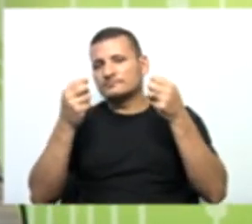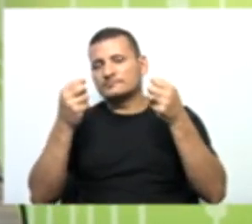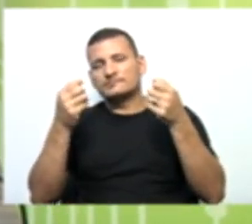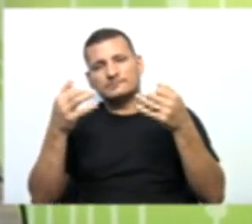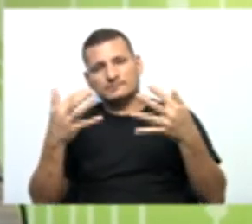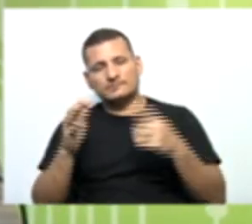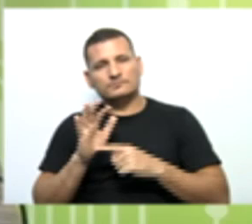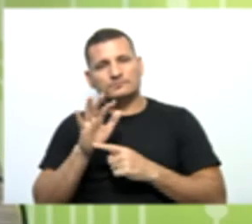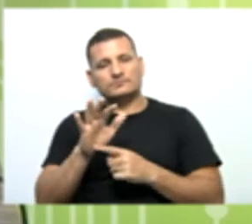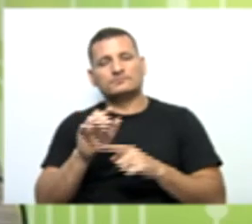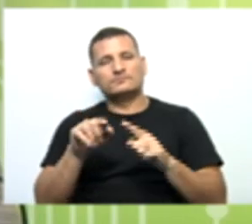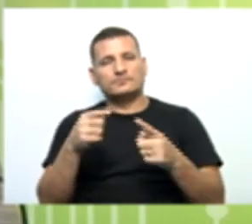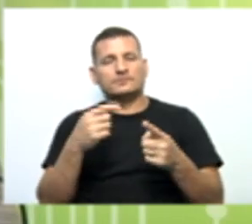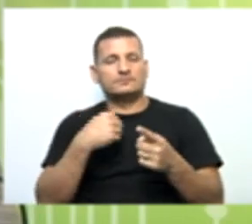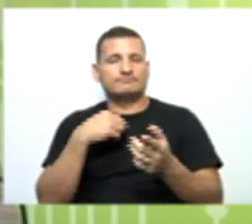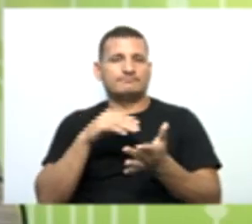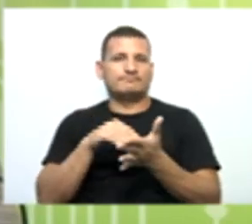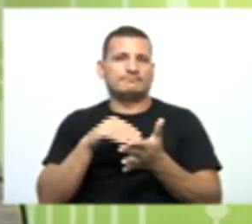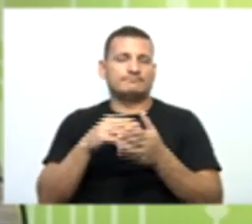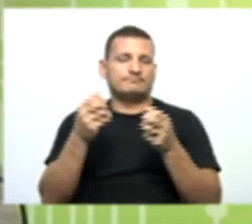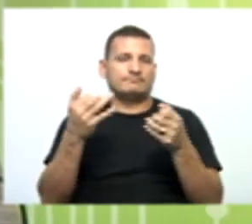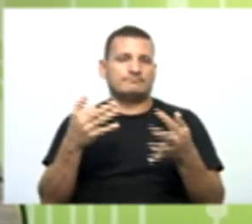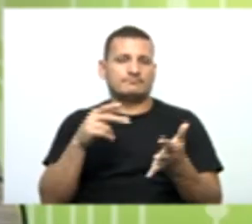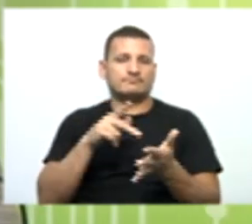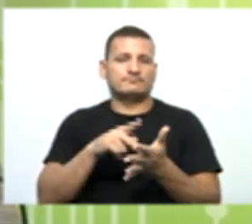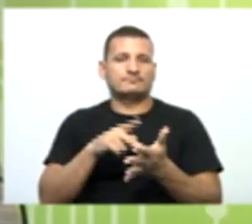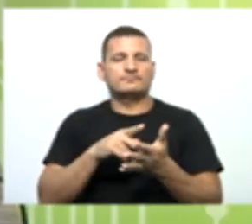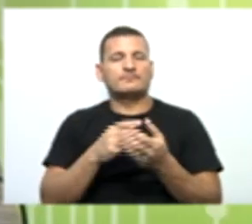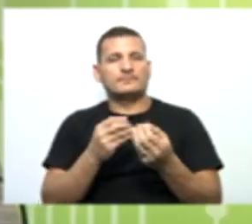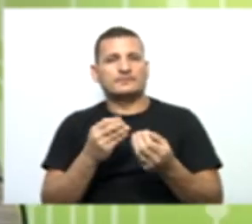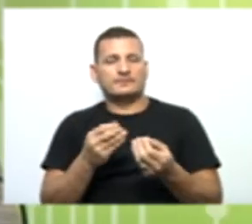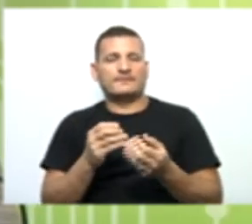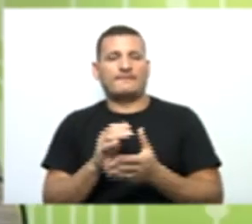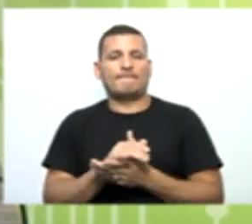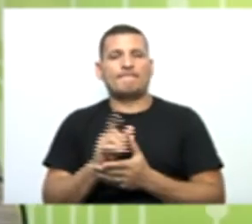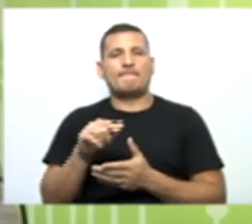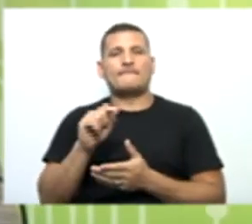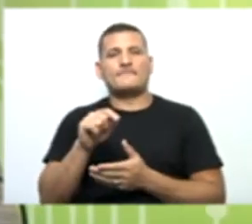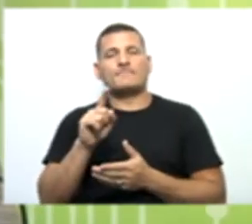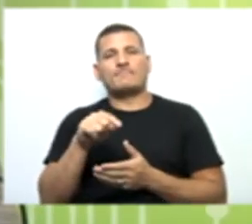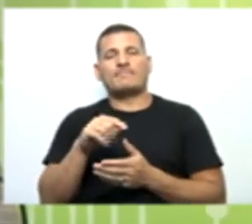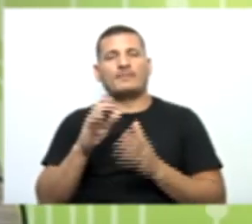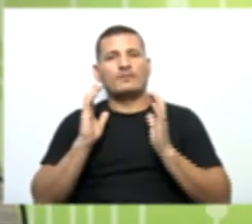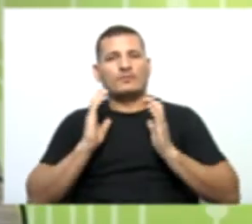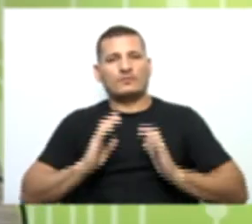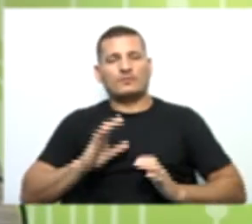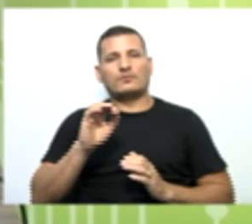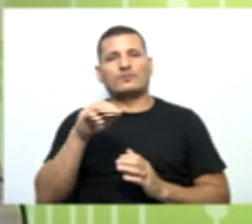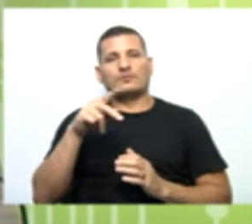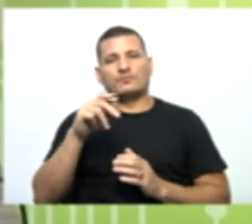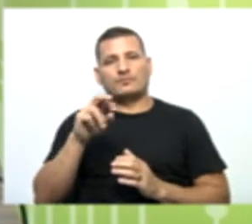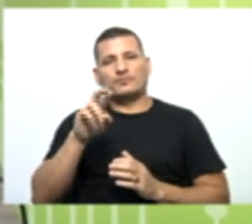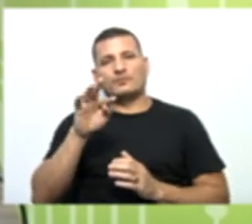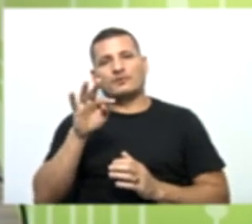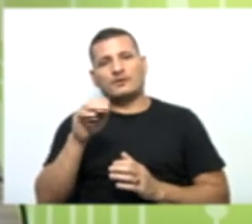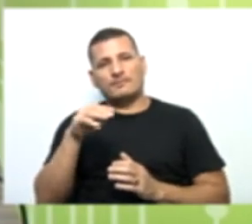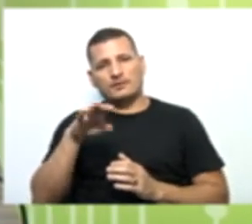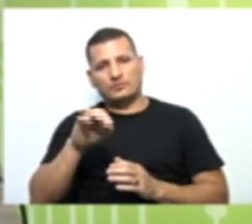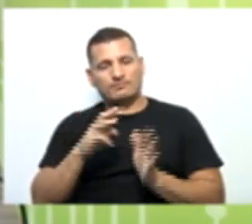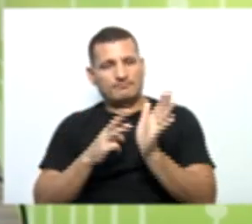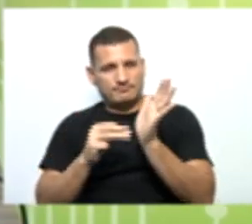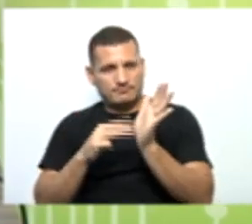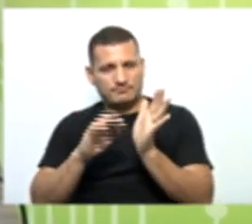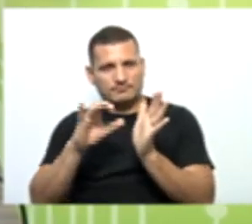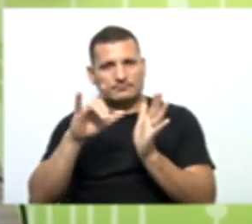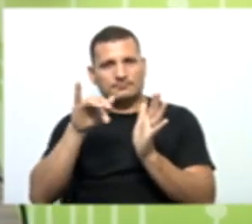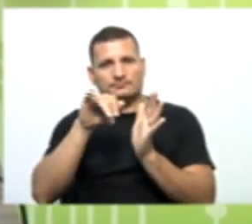eu mostrei, mas eu não expliquei, na verdade, para que servia, que é sobre o comportamento, sobre os métodos de classe.